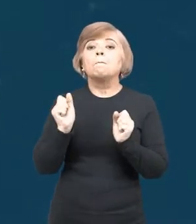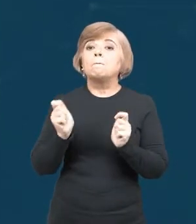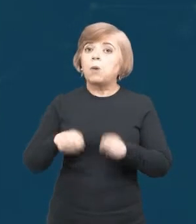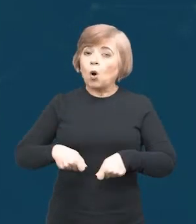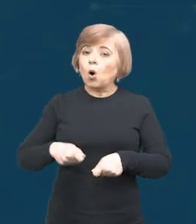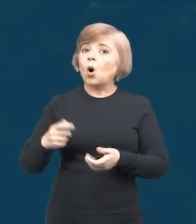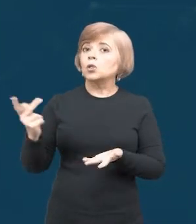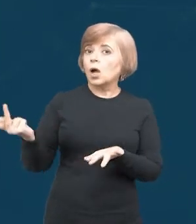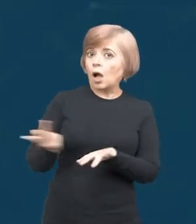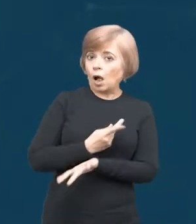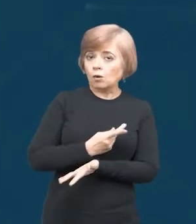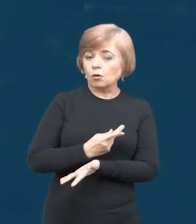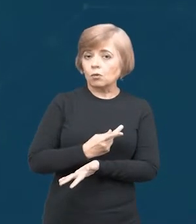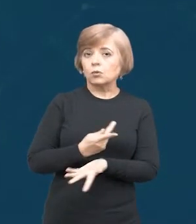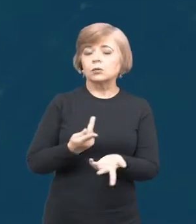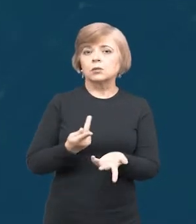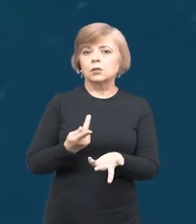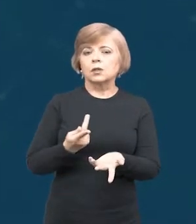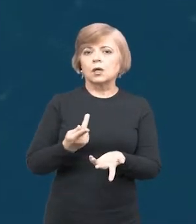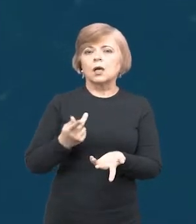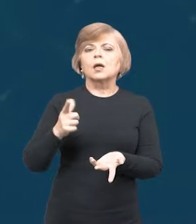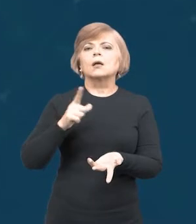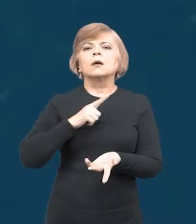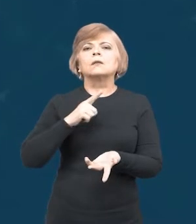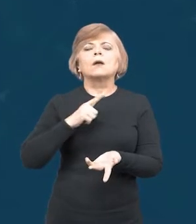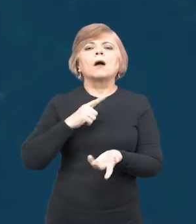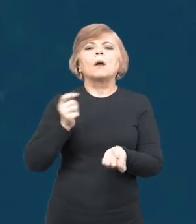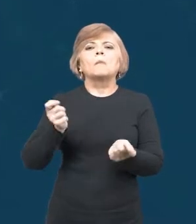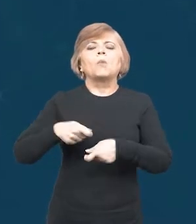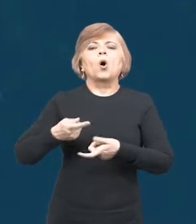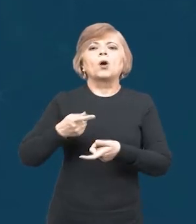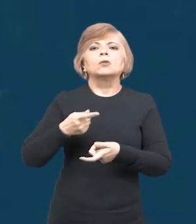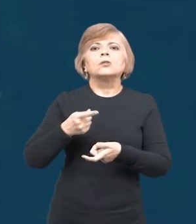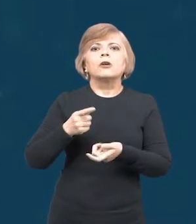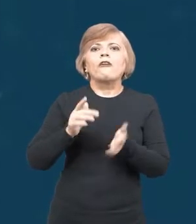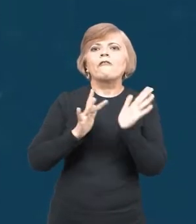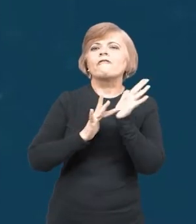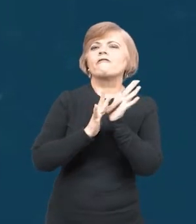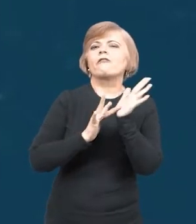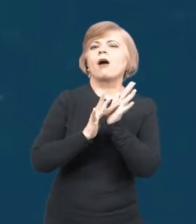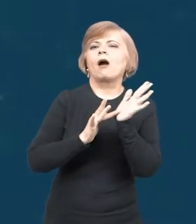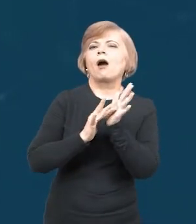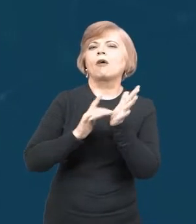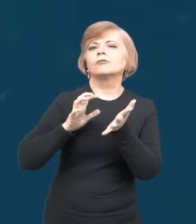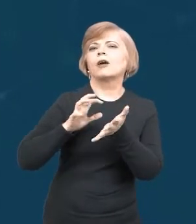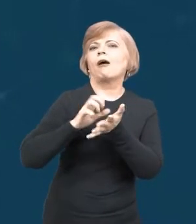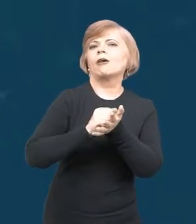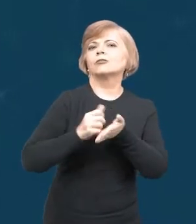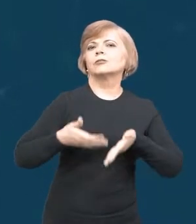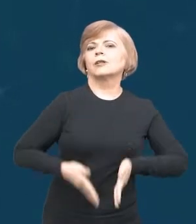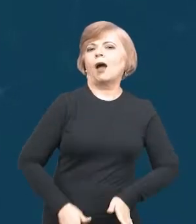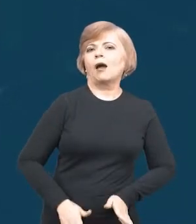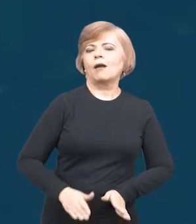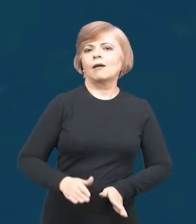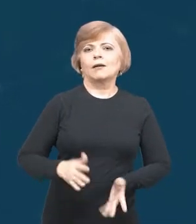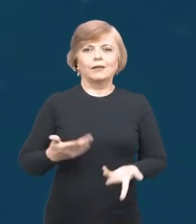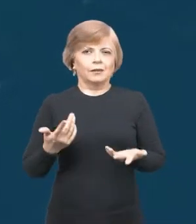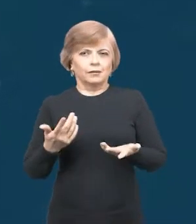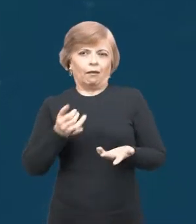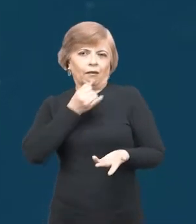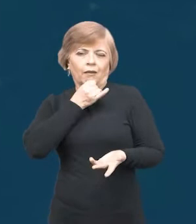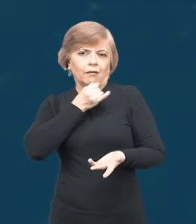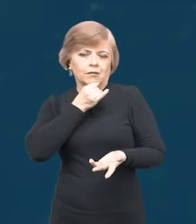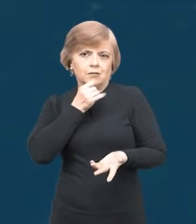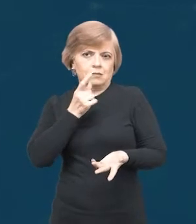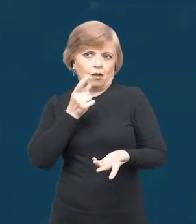abrir possibilidade, dar margem a fraudes. Por exemplo, de forma genérica, o que era